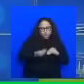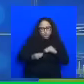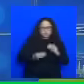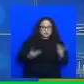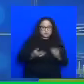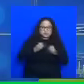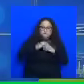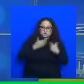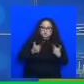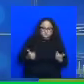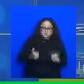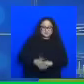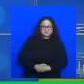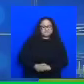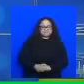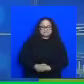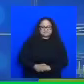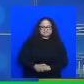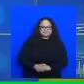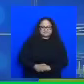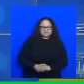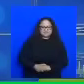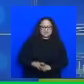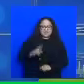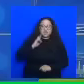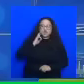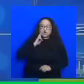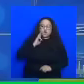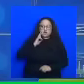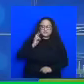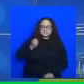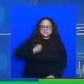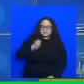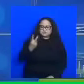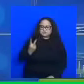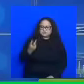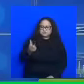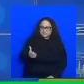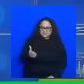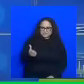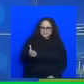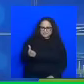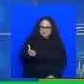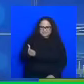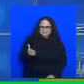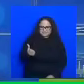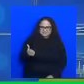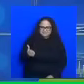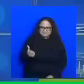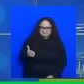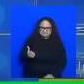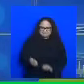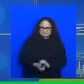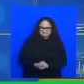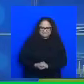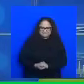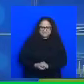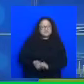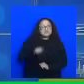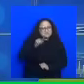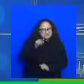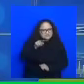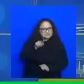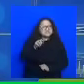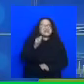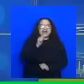sorte. Mais um número chegando. Bola rosa, número 26. Rosa, 26. Você ainda